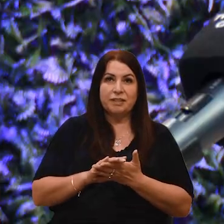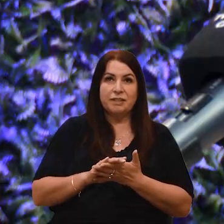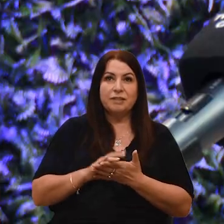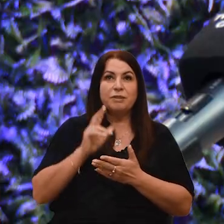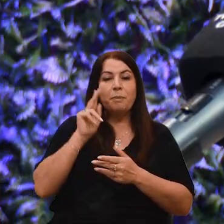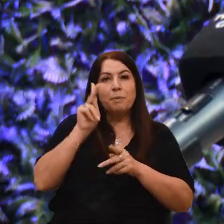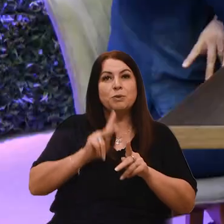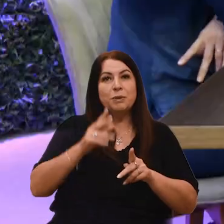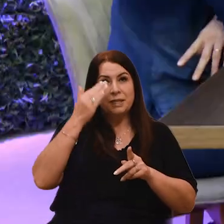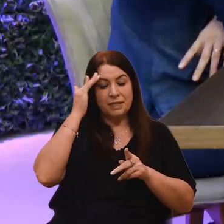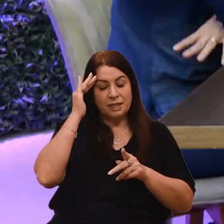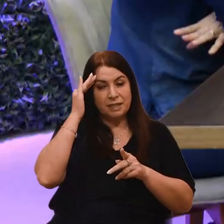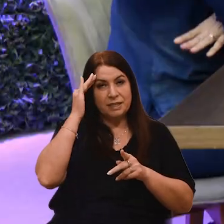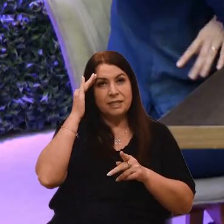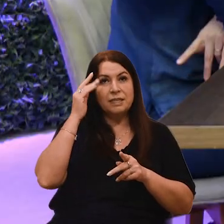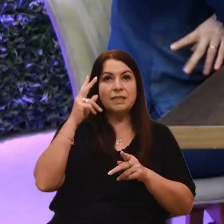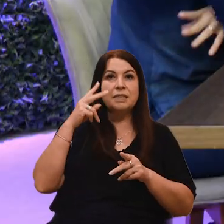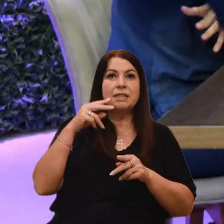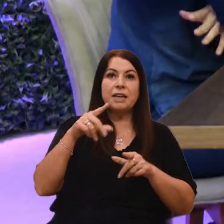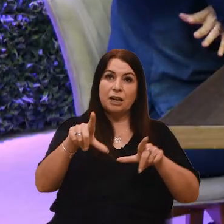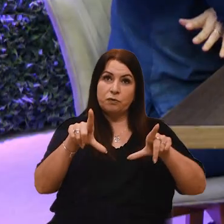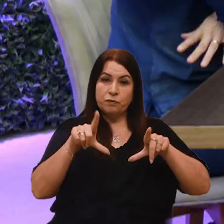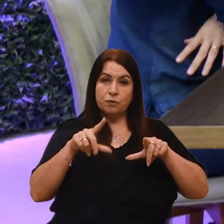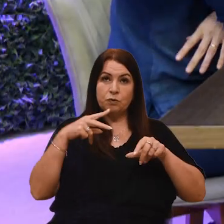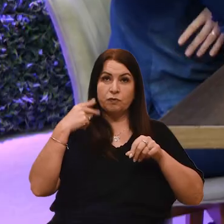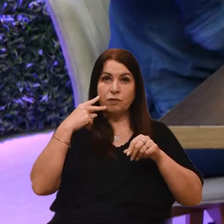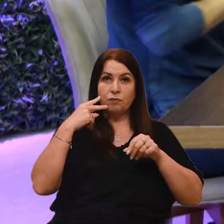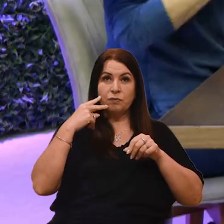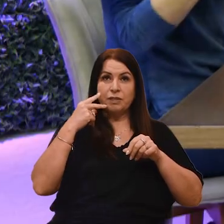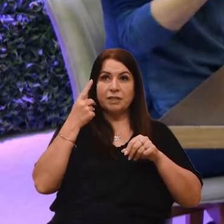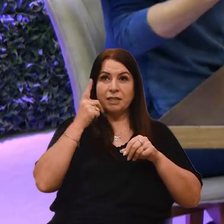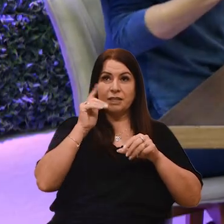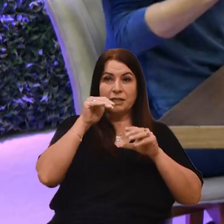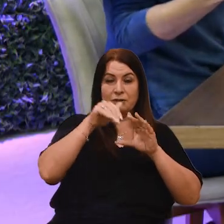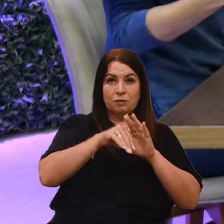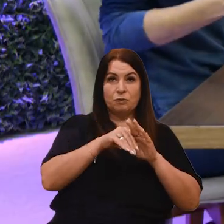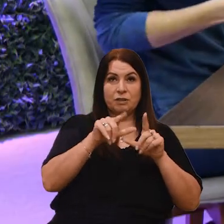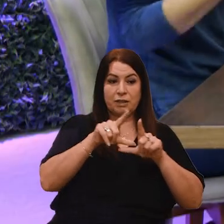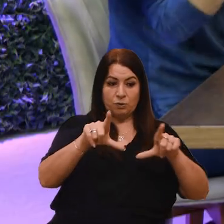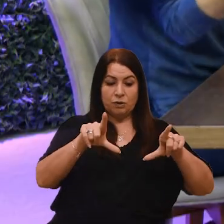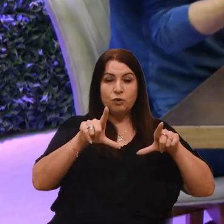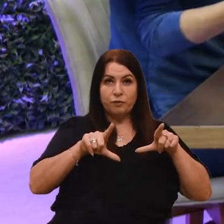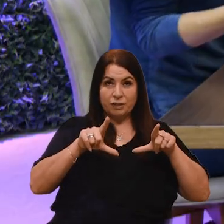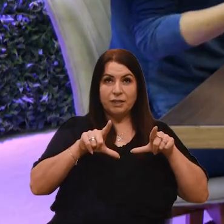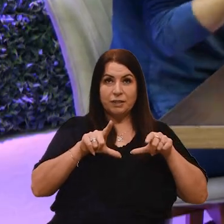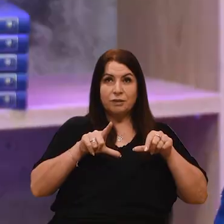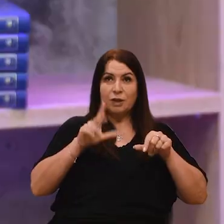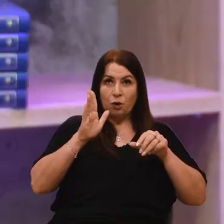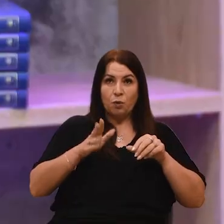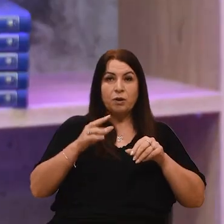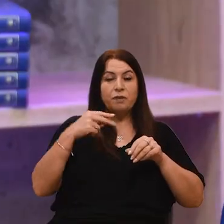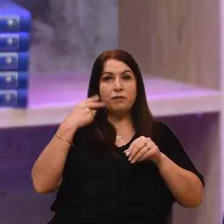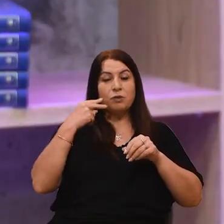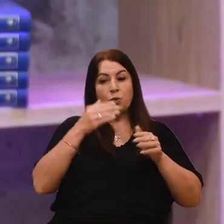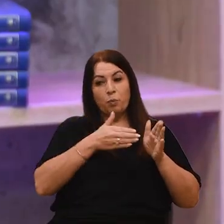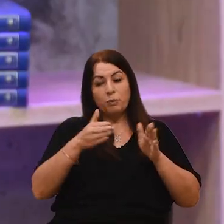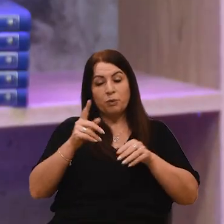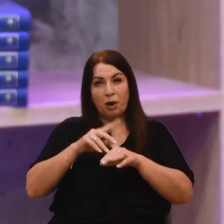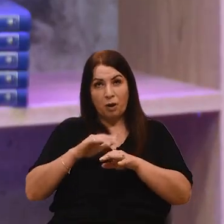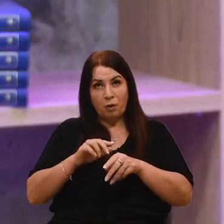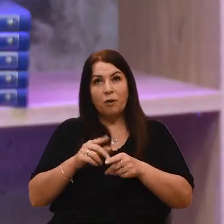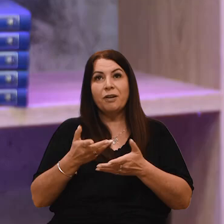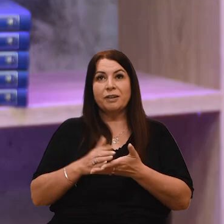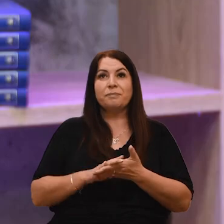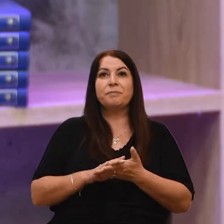as pessoas entenderem, vereadora, a diplomação é quando os vereadores são eleitos, eles recebem um certificado lá que eles são vereadores a partir de agora, né? E